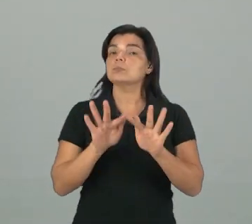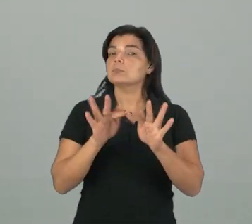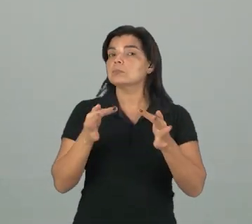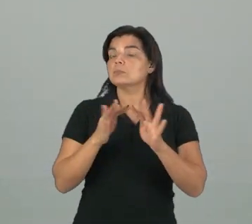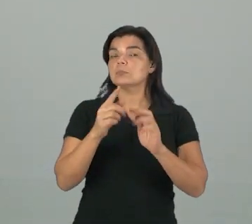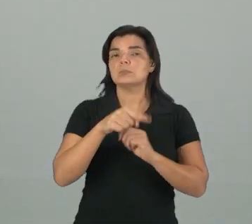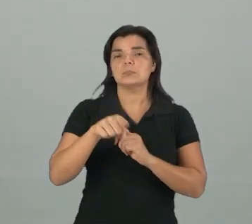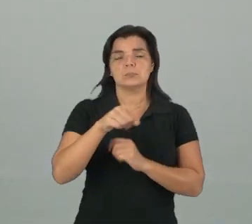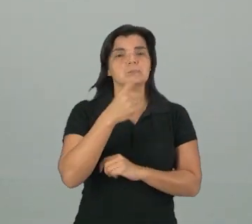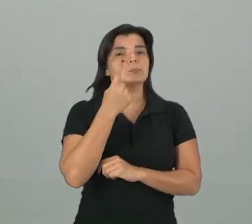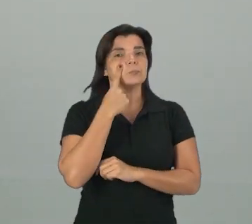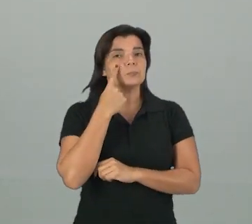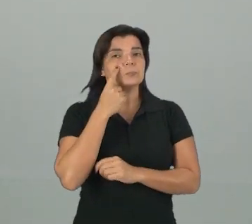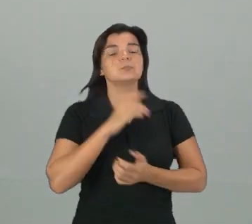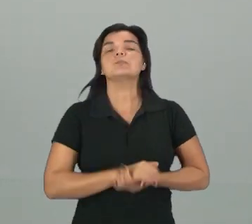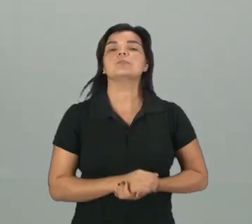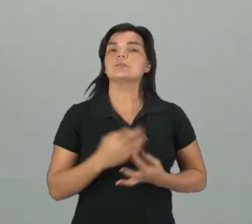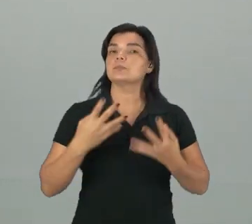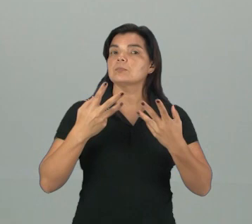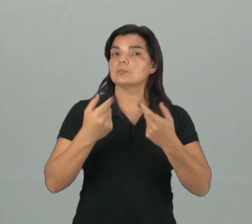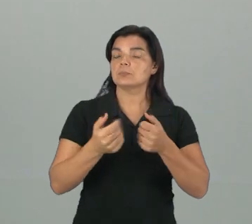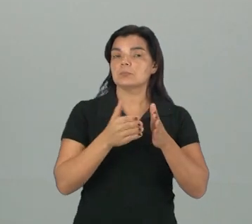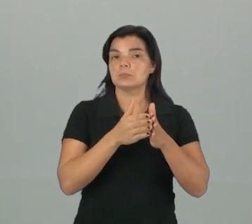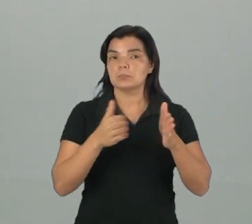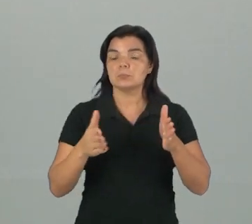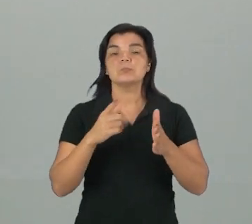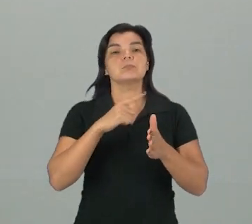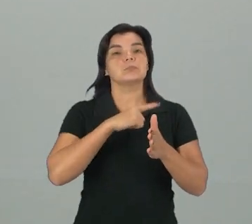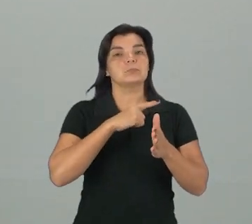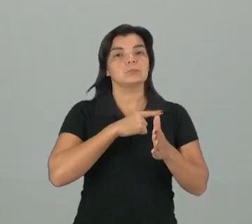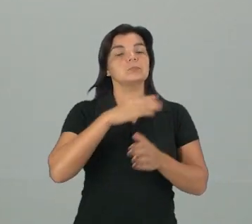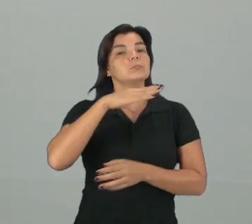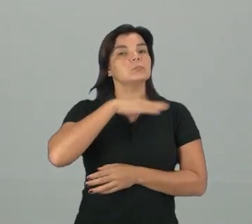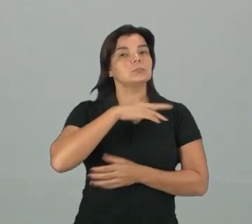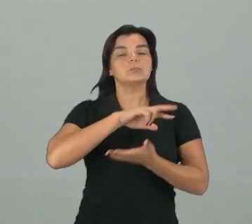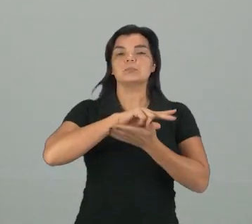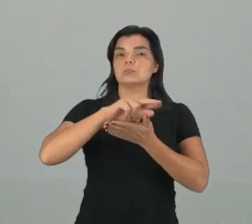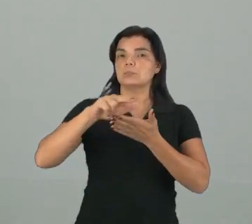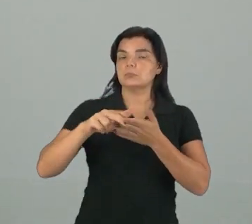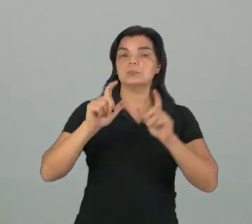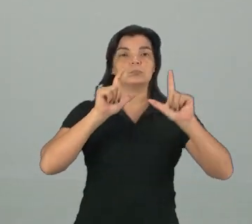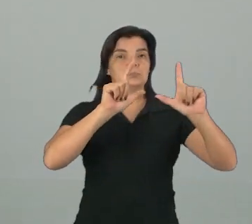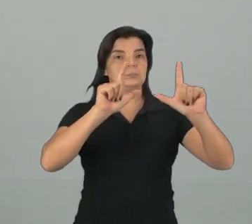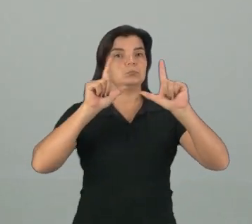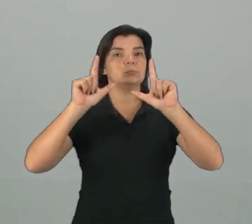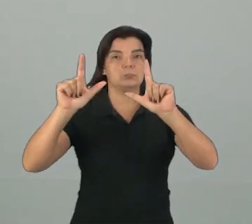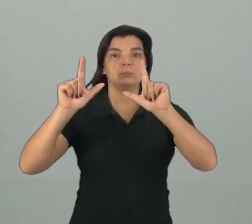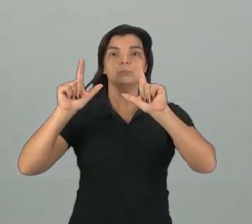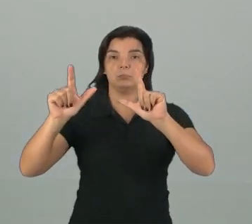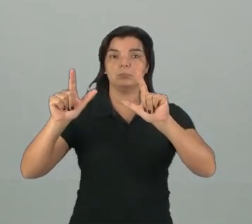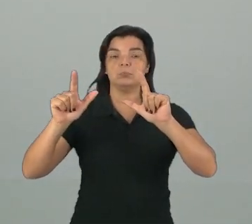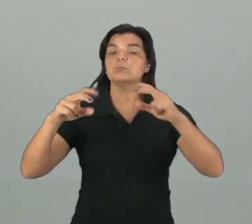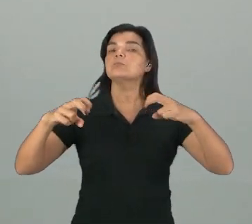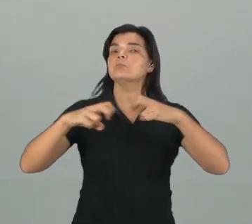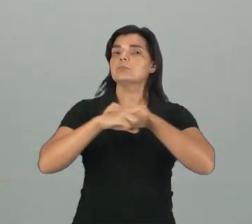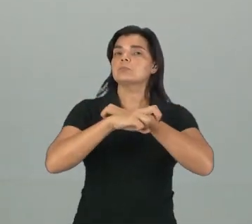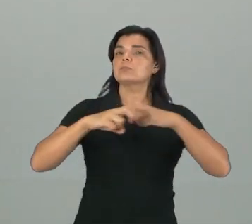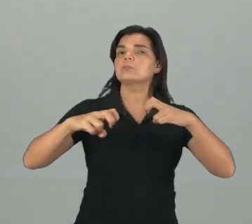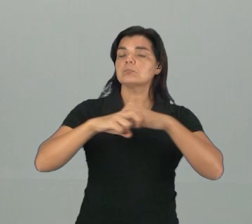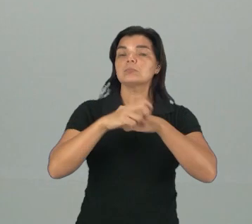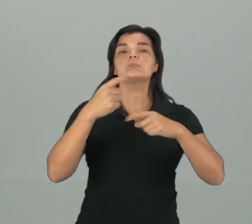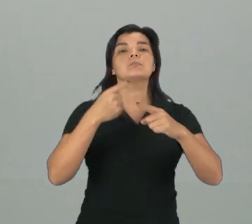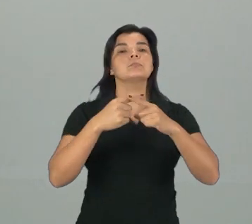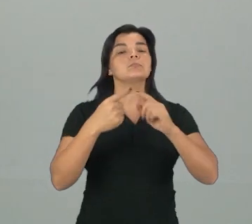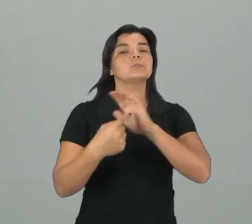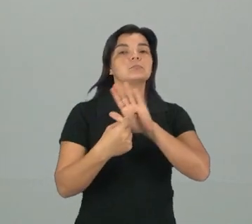sucintas. E se vocês observarem, em todos os percursos que nós temos em nossa cidade, existem várias placas de trânsito. E por que essas placas,